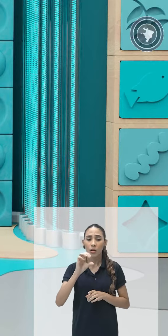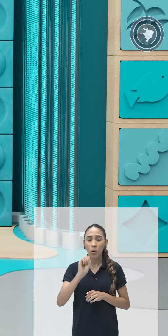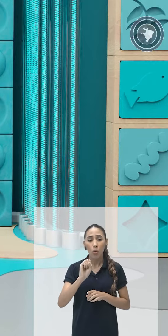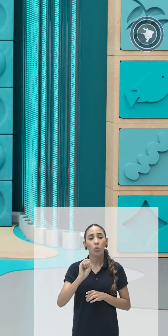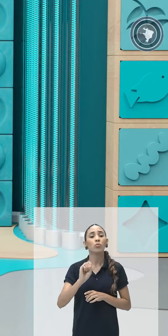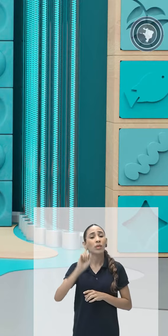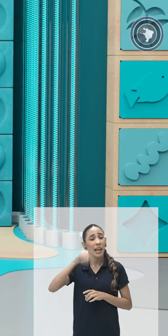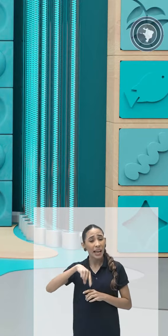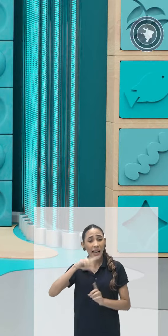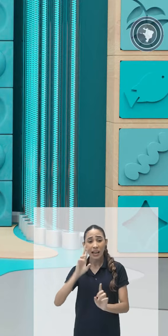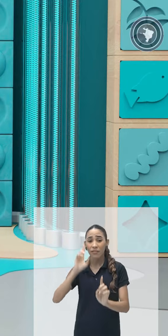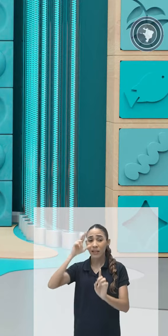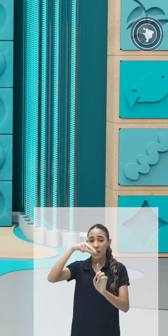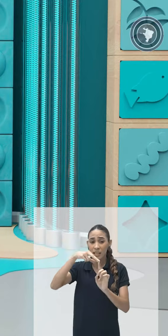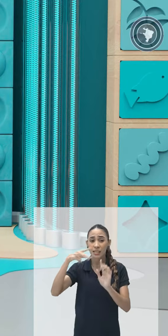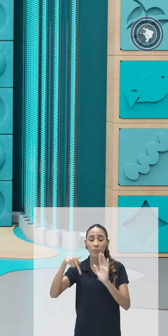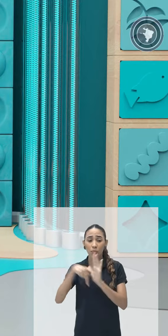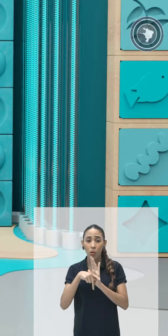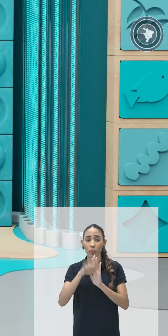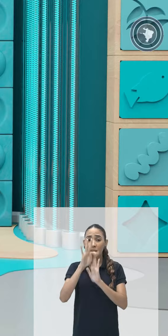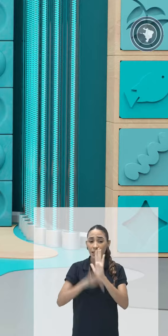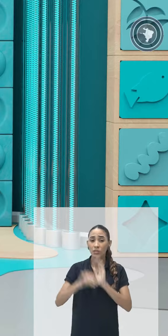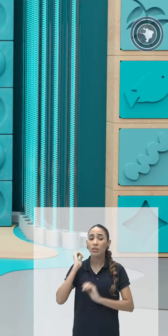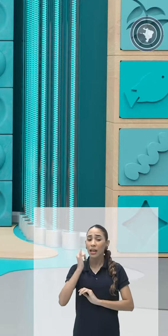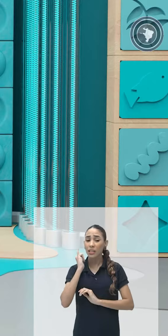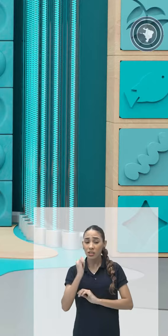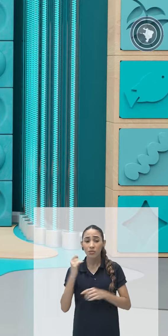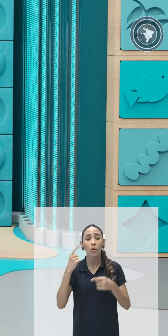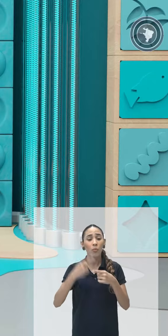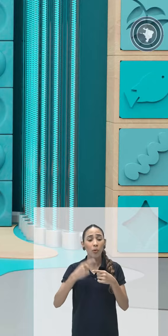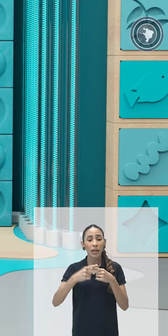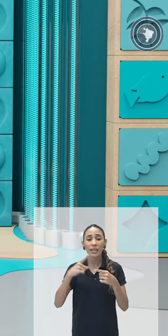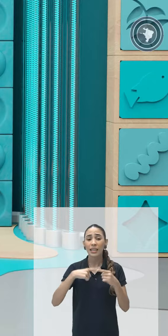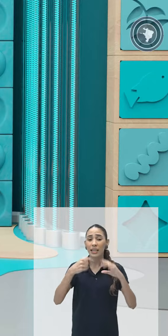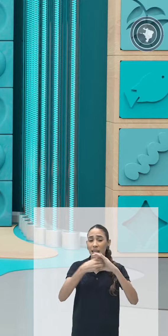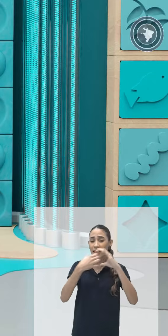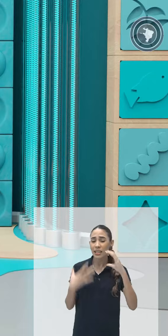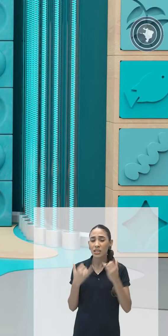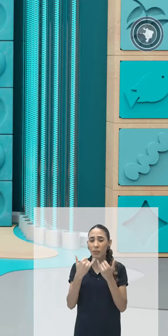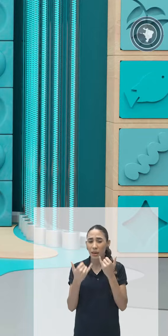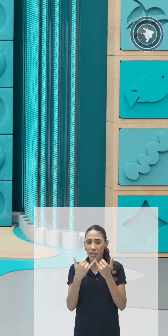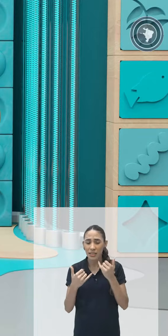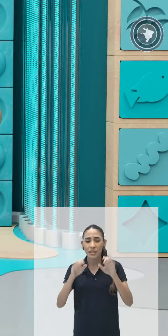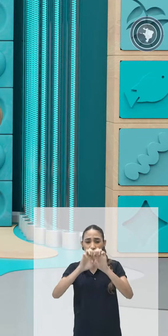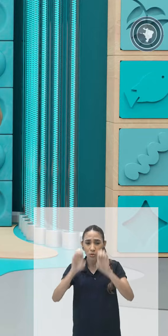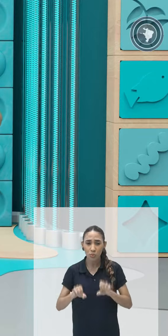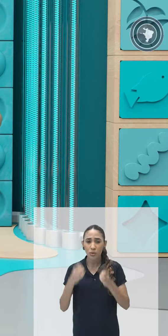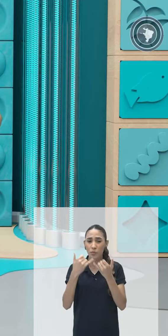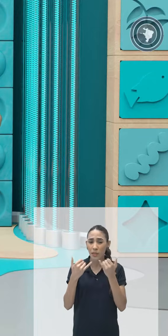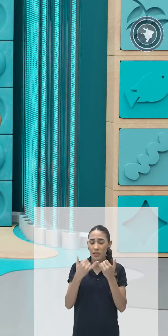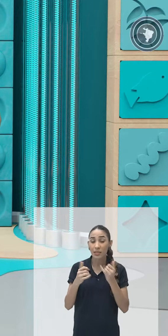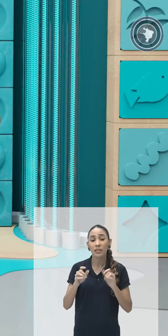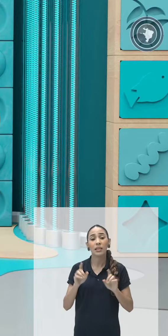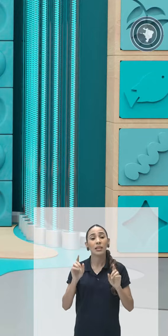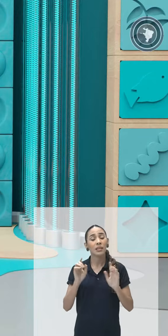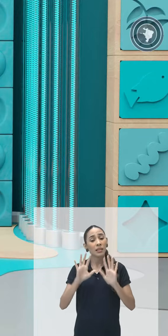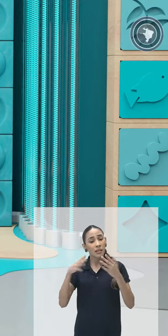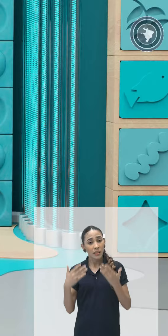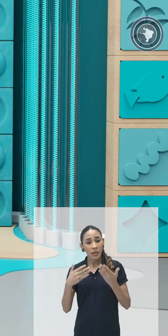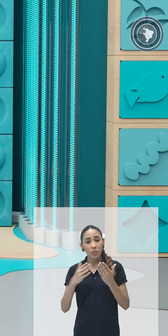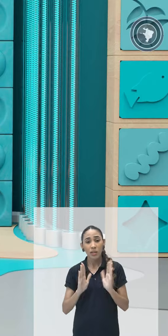tipo narrativo, porque eles possuem características semelhantes, estruturas semelhantes. E, claro, no